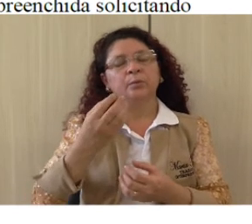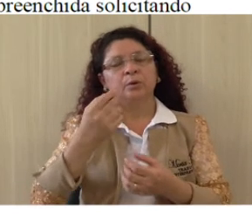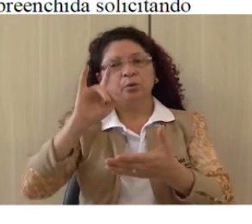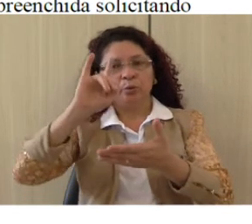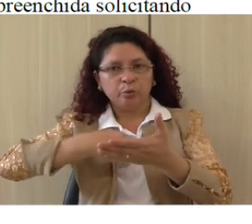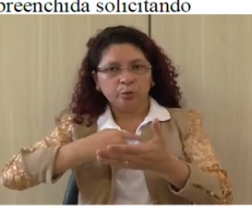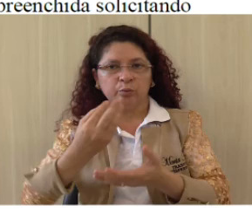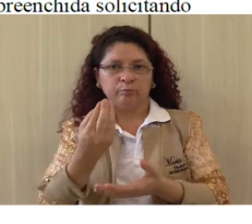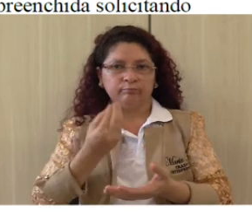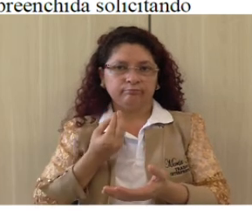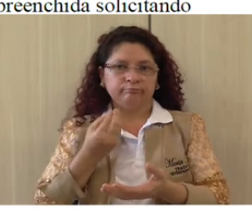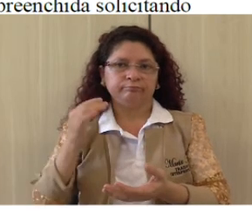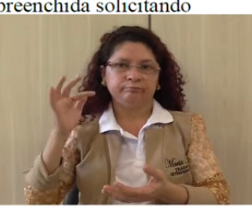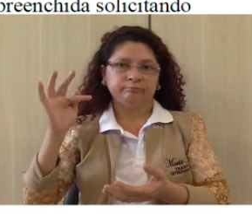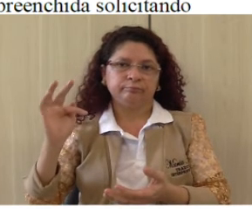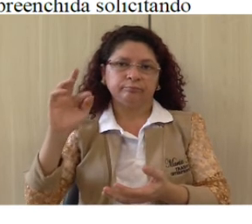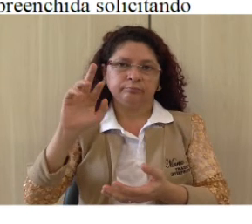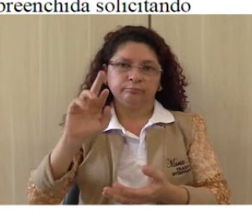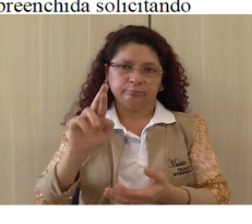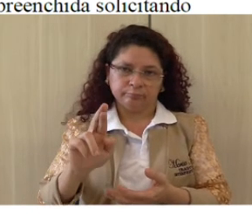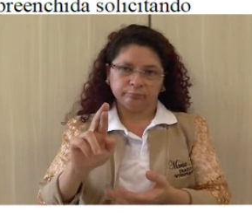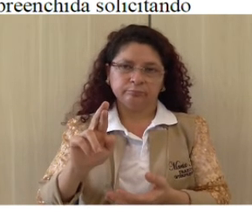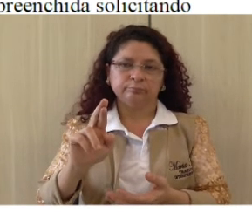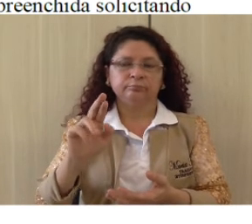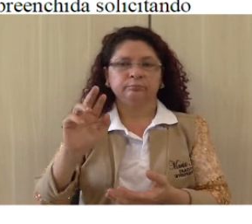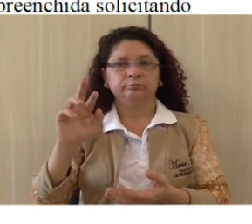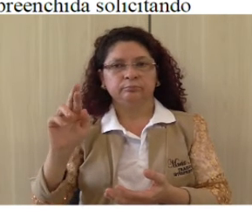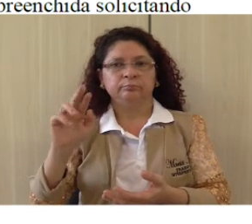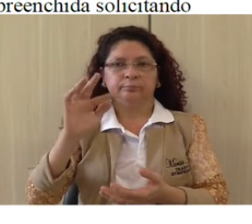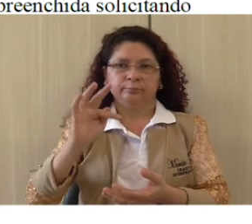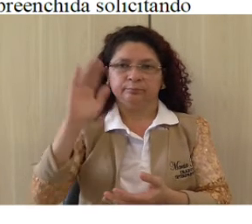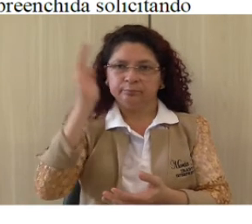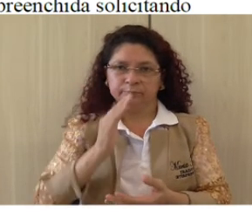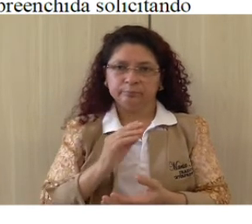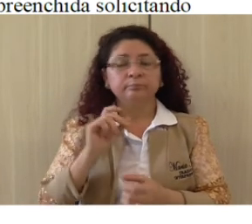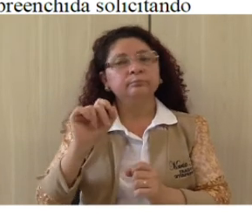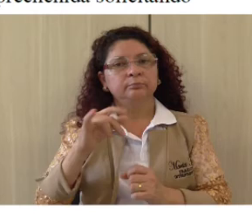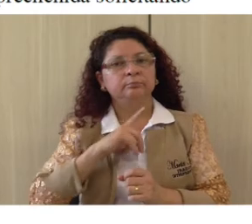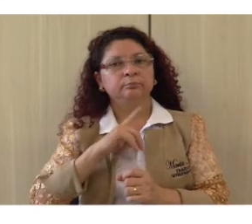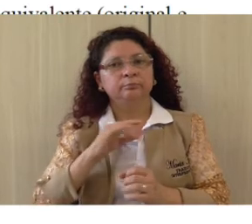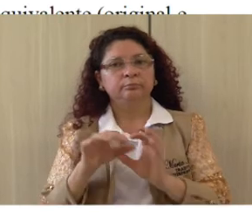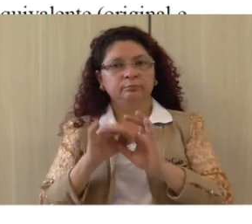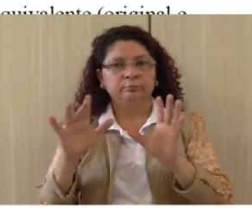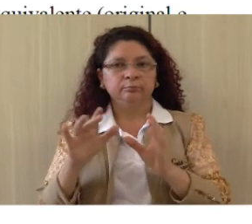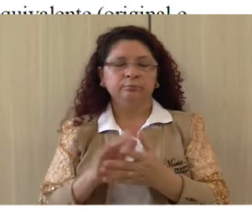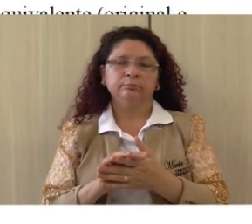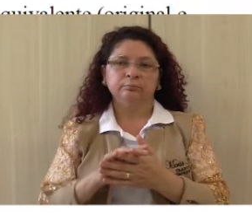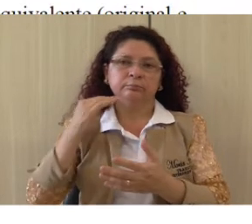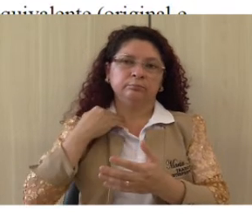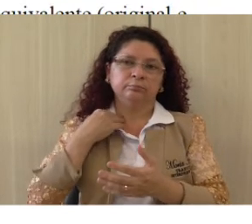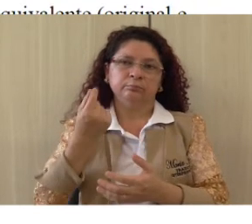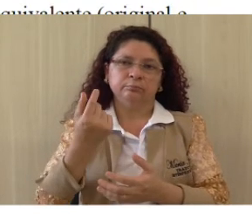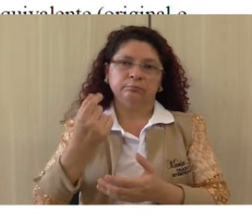entrega à Receita Federal do Brasil e da respectiva notificação de restituição, quando houver. B. Extratos